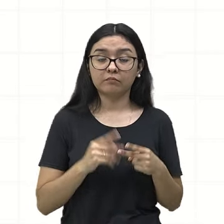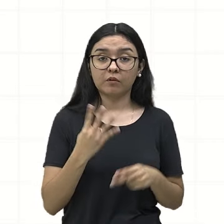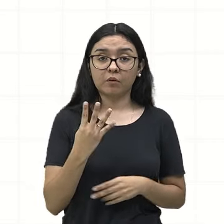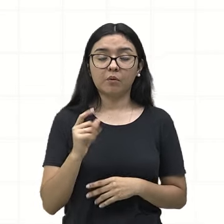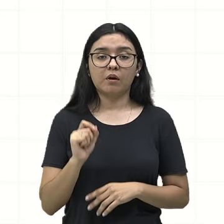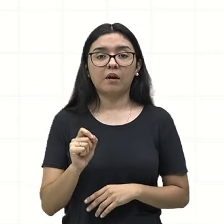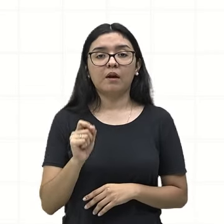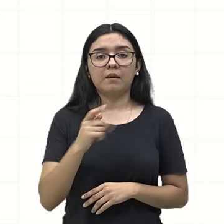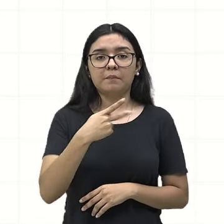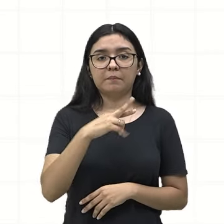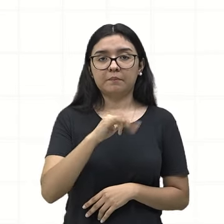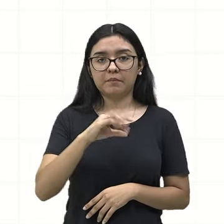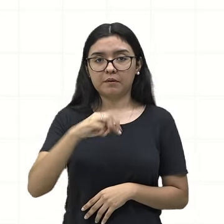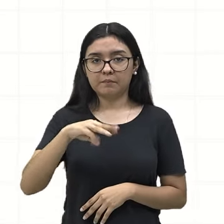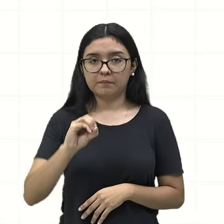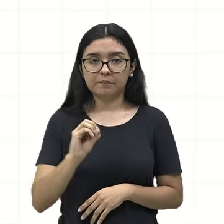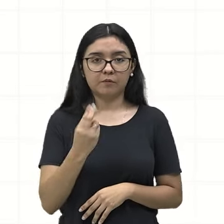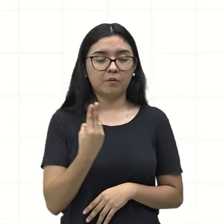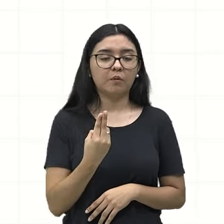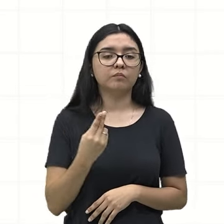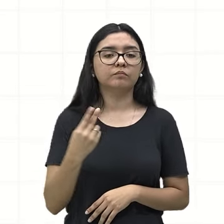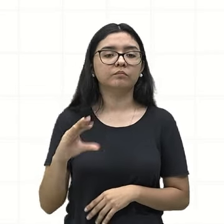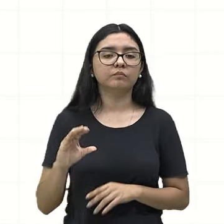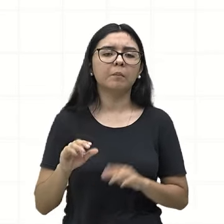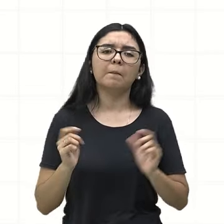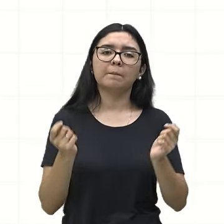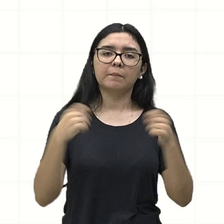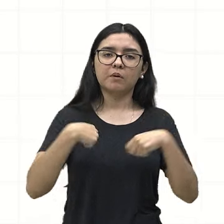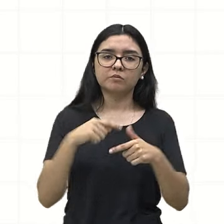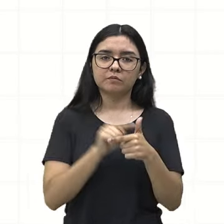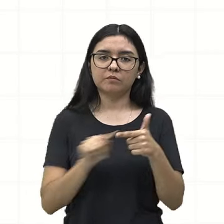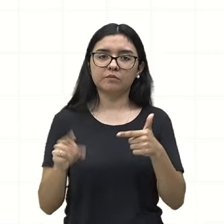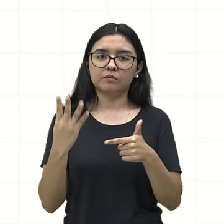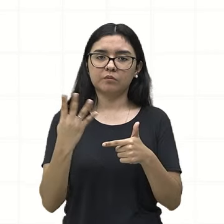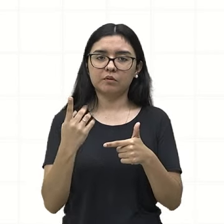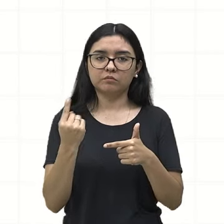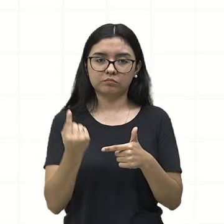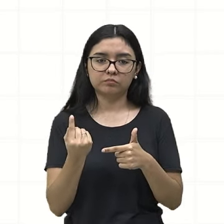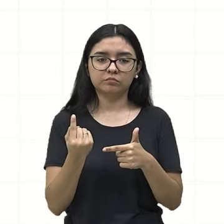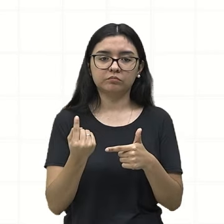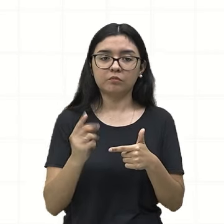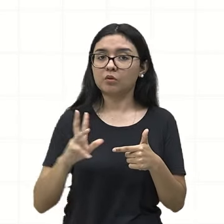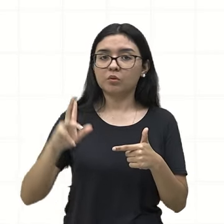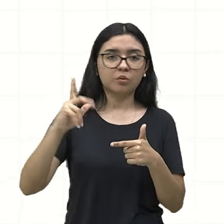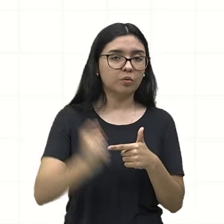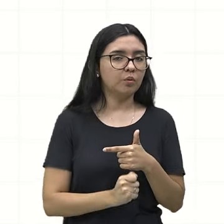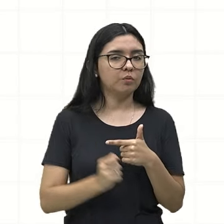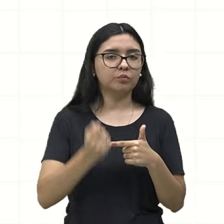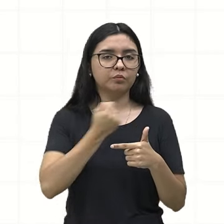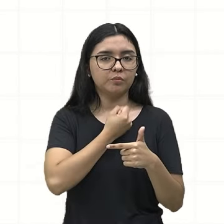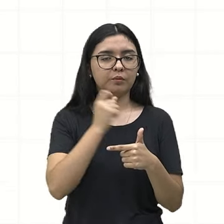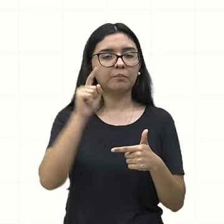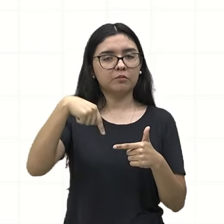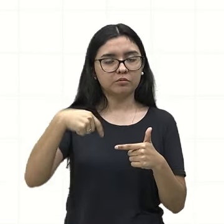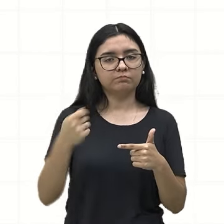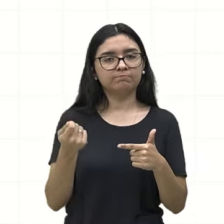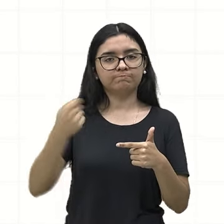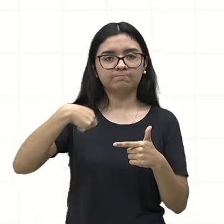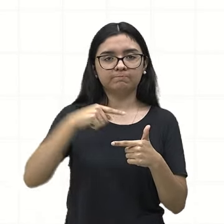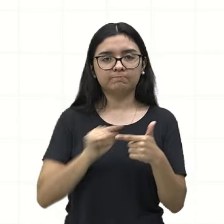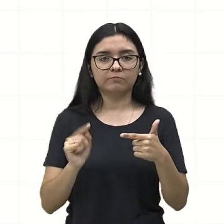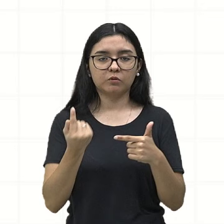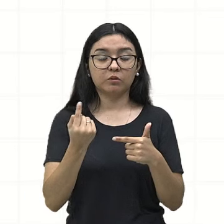ou composto? Olha só, posso dividir o número 4. Atenção, posso dividir por 1, porque todo número é divisível por 1, tá, pessoal? Posso